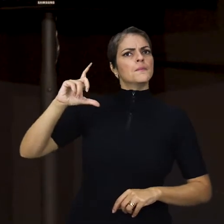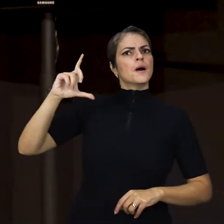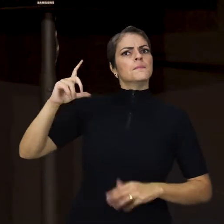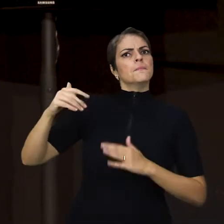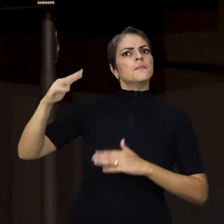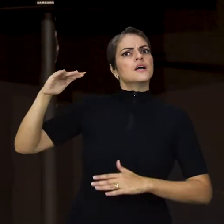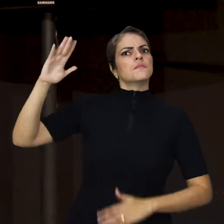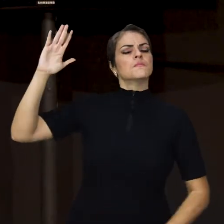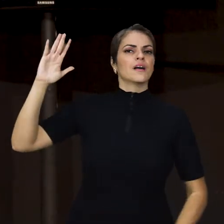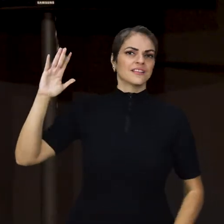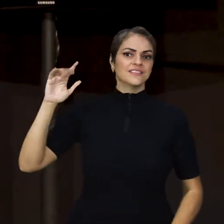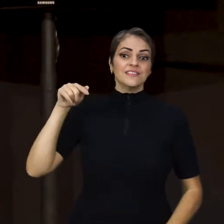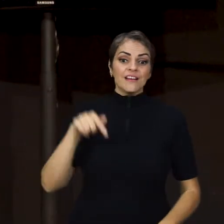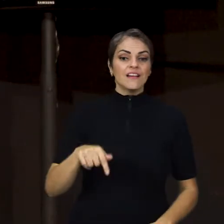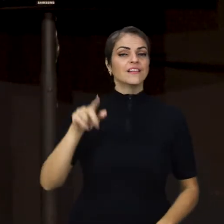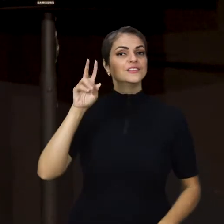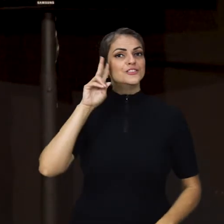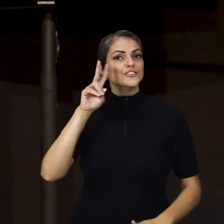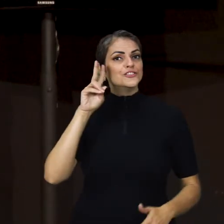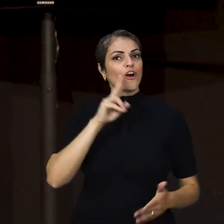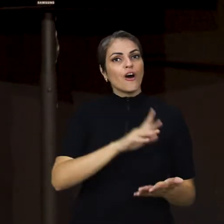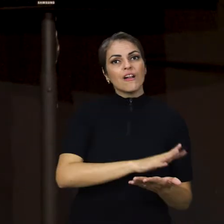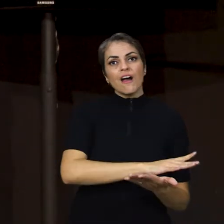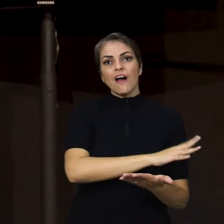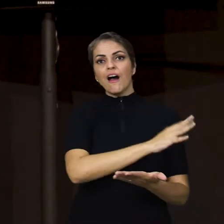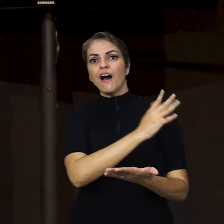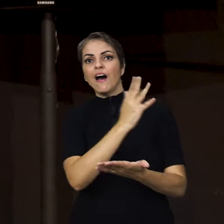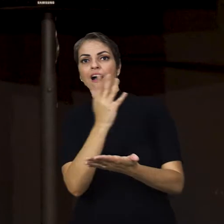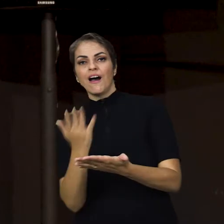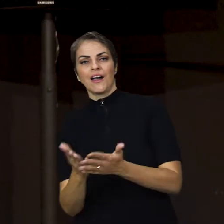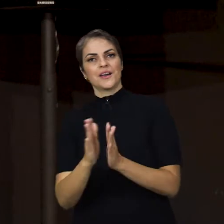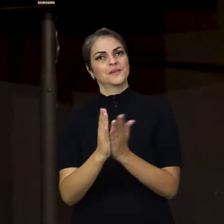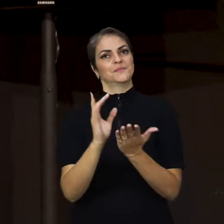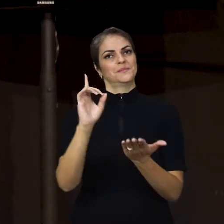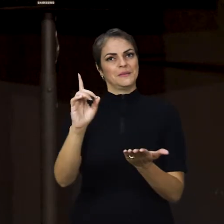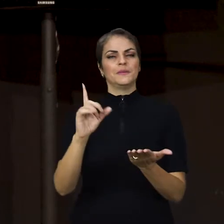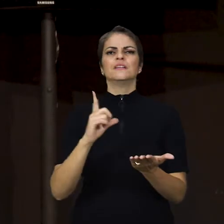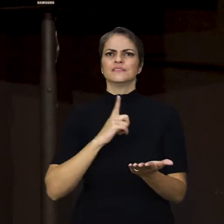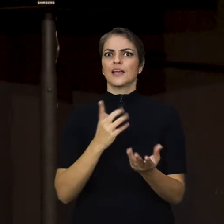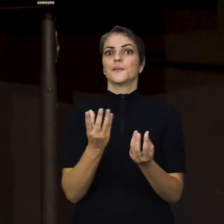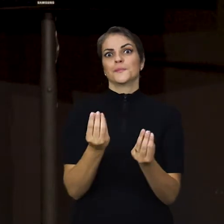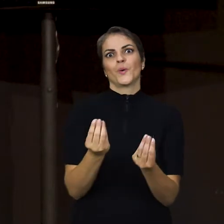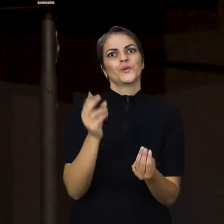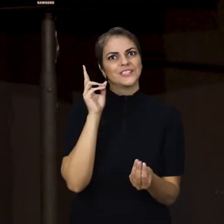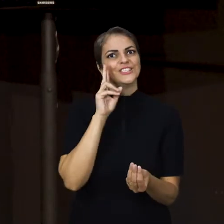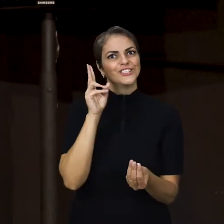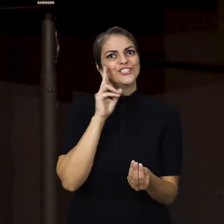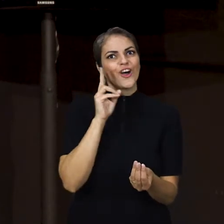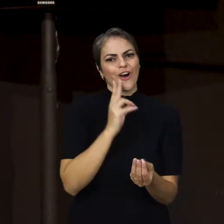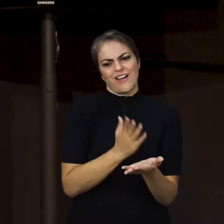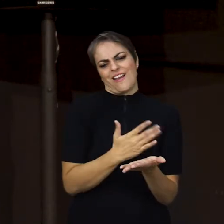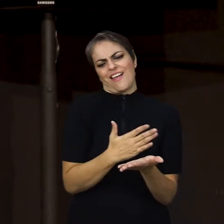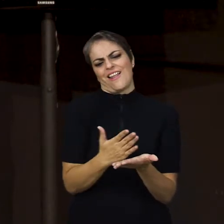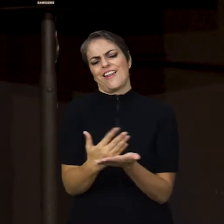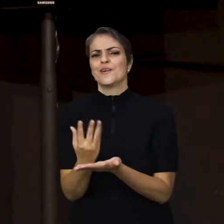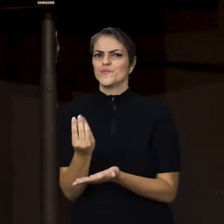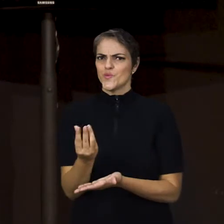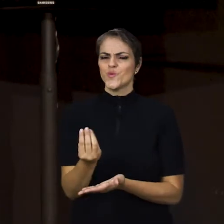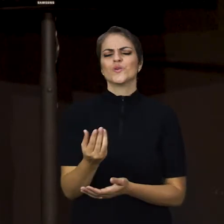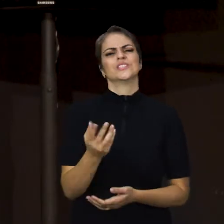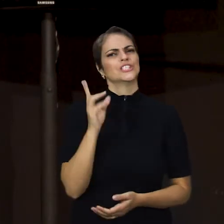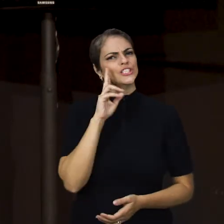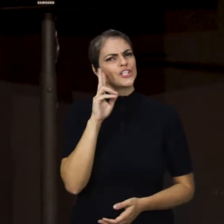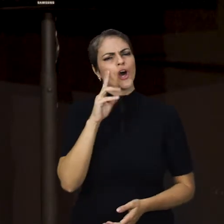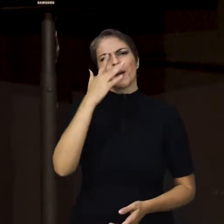história e dentro da história. A Bíblia é um livro de histórias, cheio de histórias. Histórias de